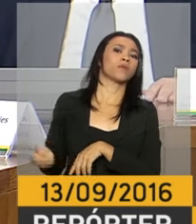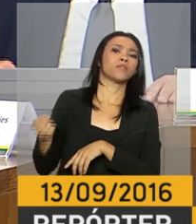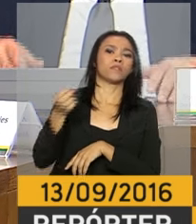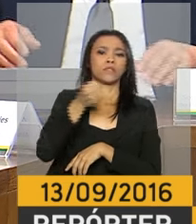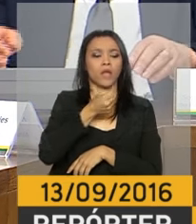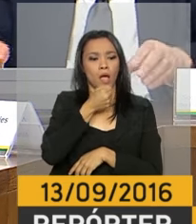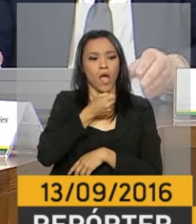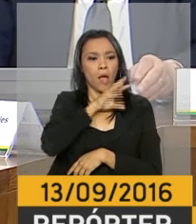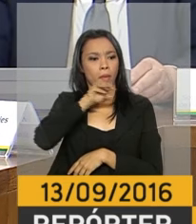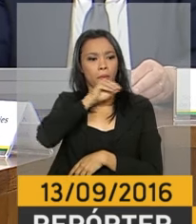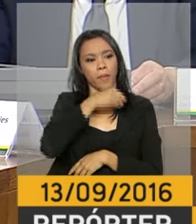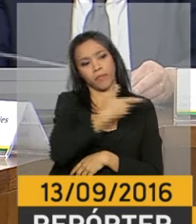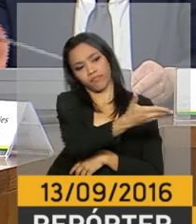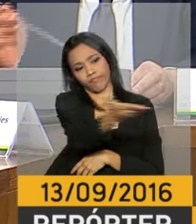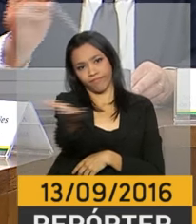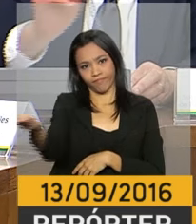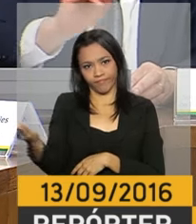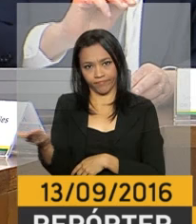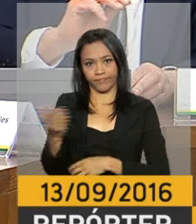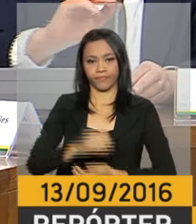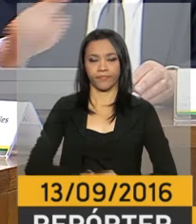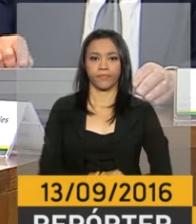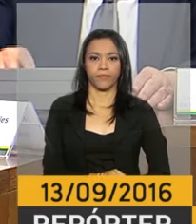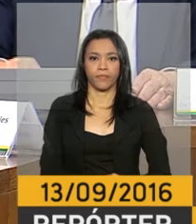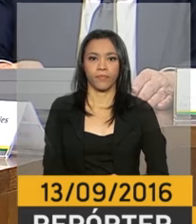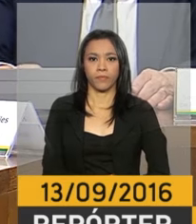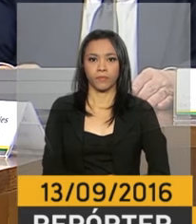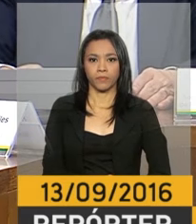todos os senhores que aqui se acham